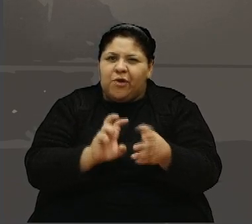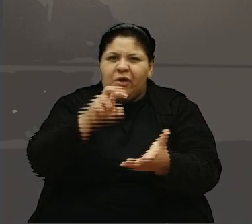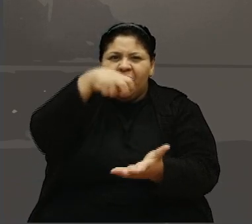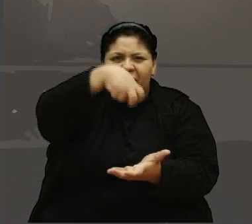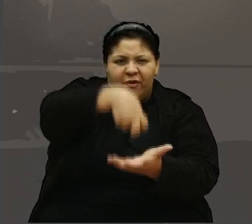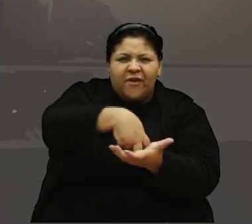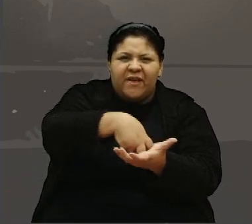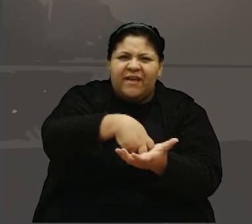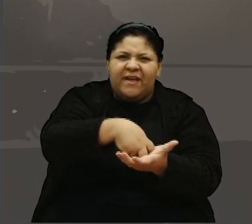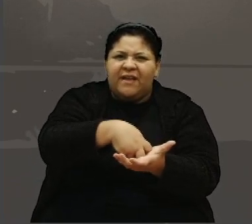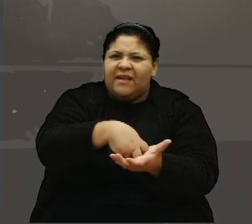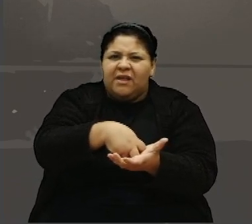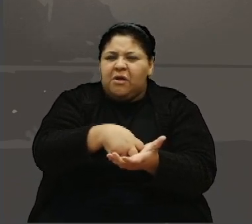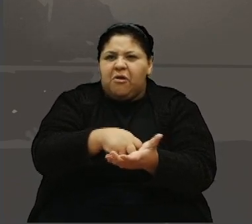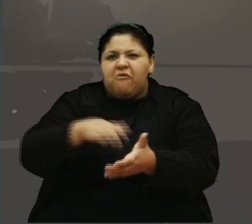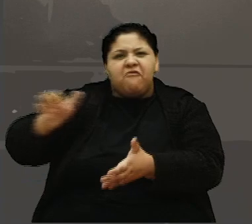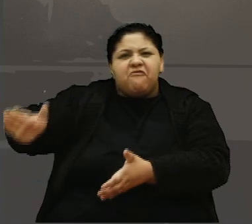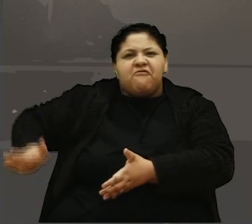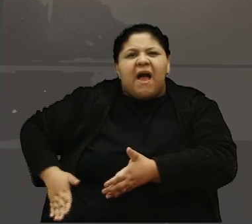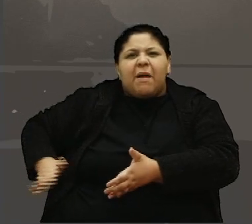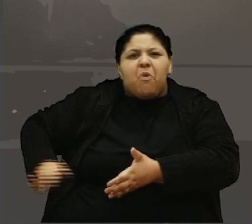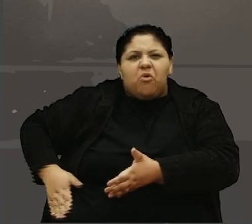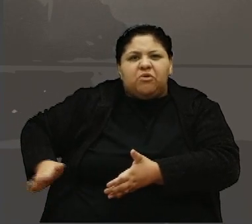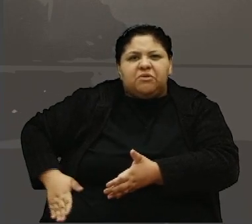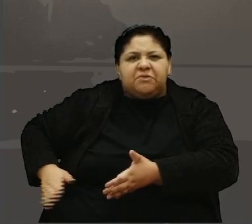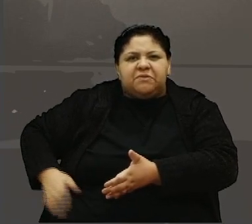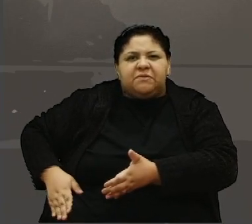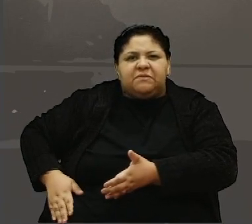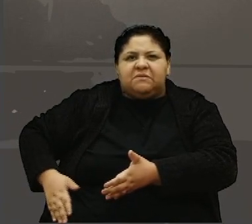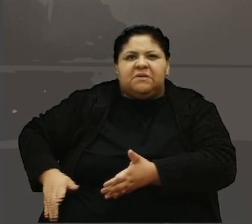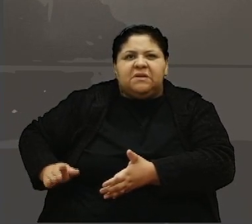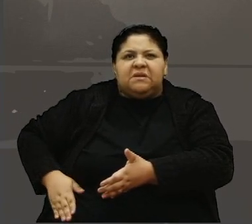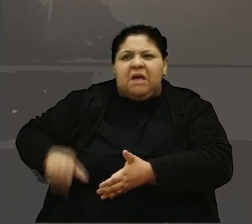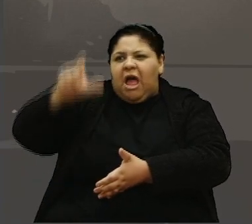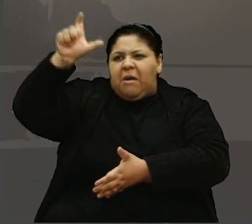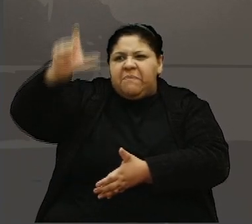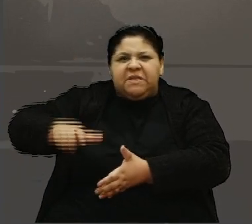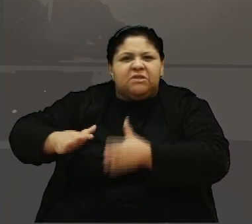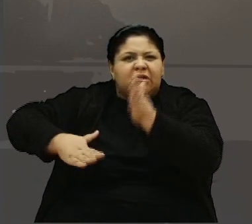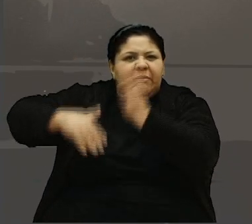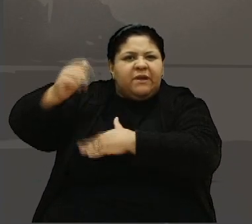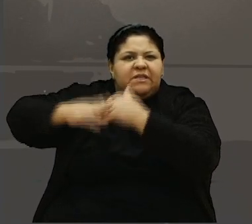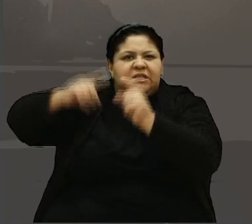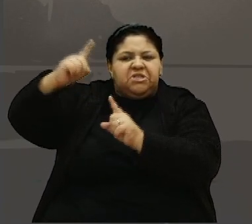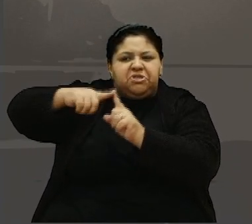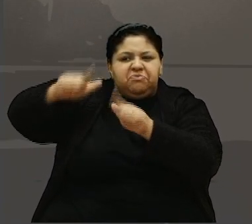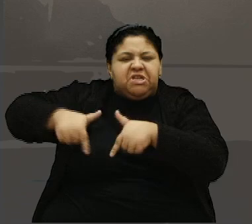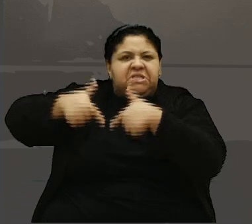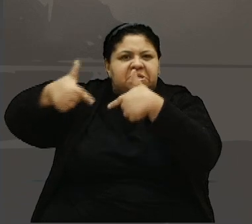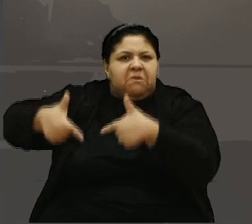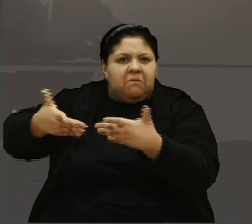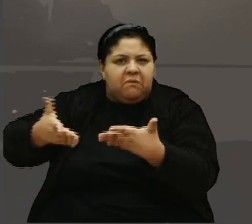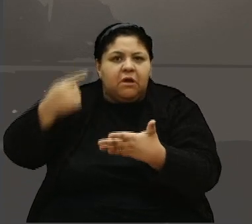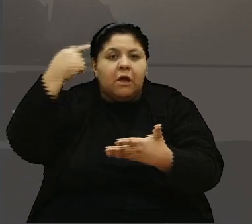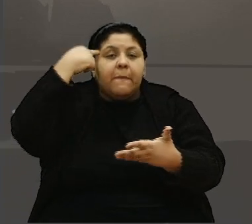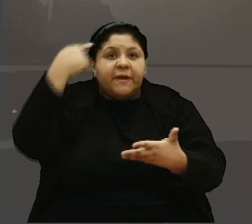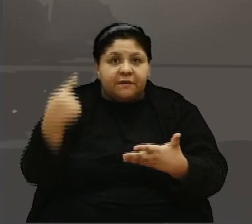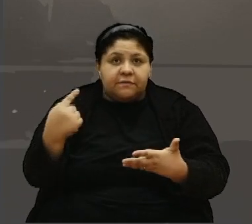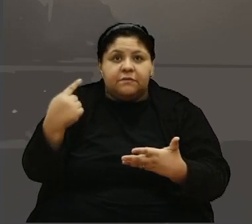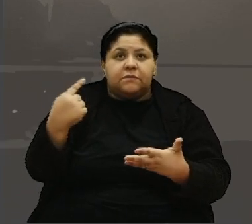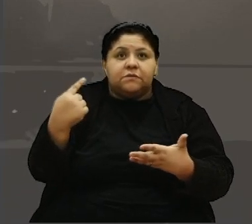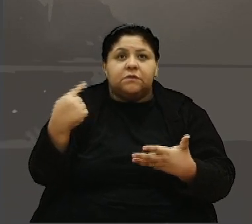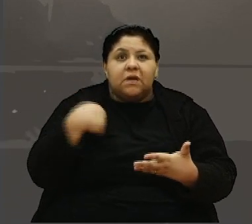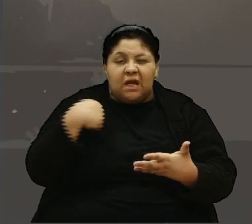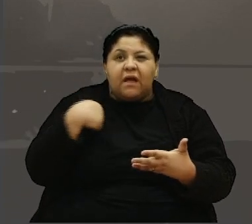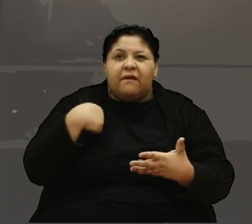literalmente, vagabundos. Não tem outra expressão para se atribuir a gente que pratica esse tipo de ato. E, pensando nisso, eu